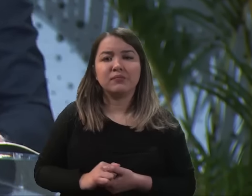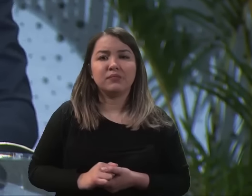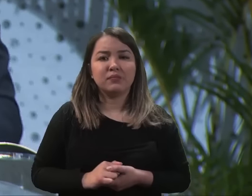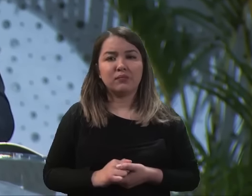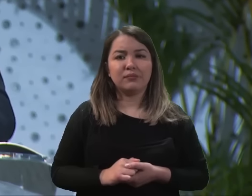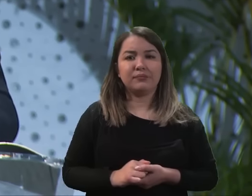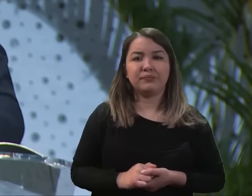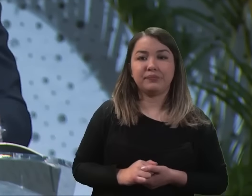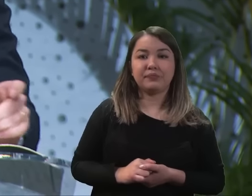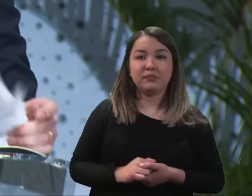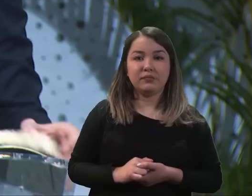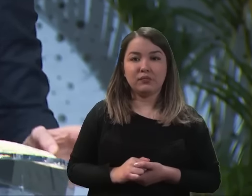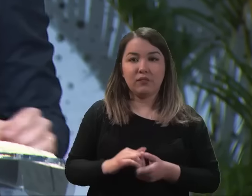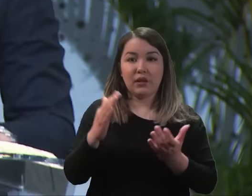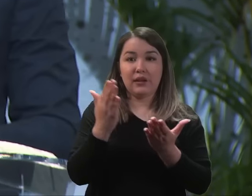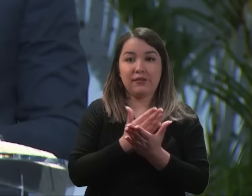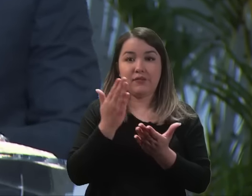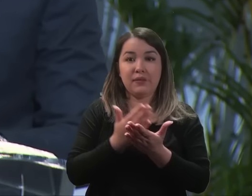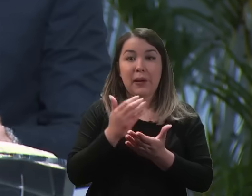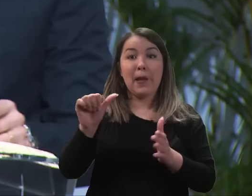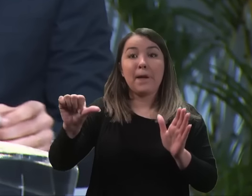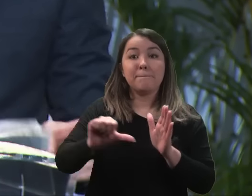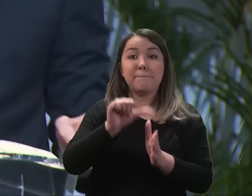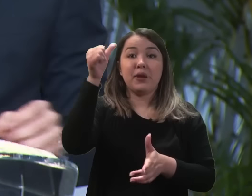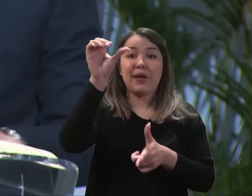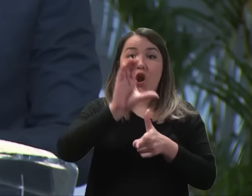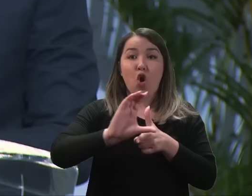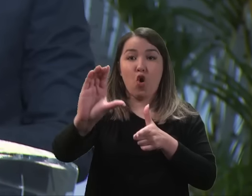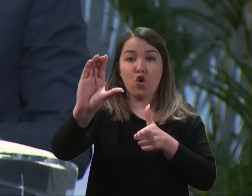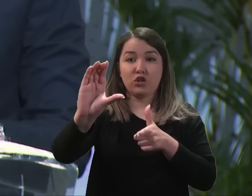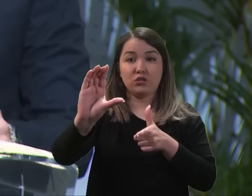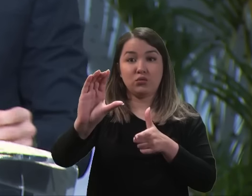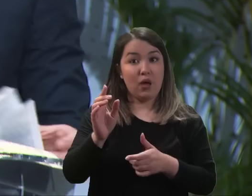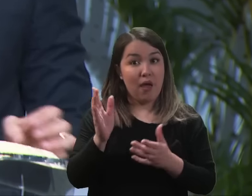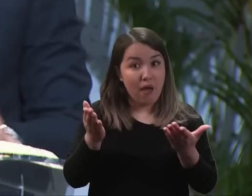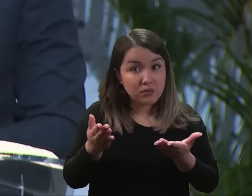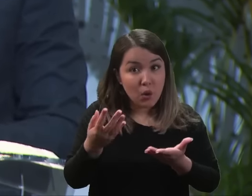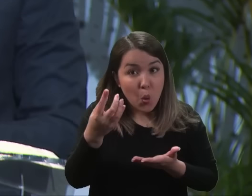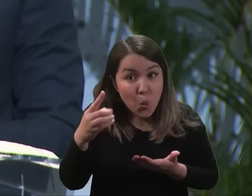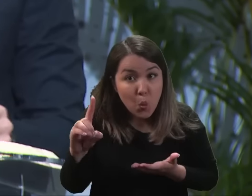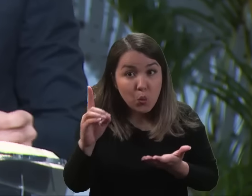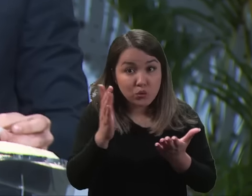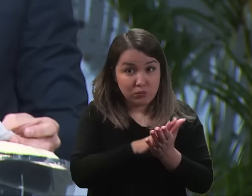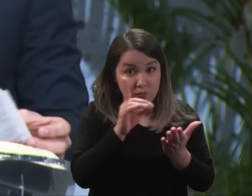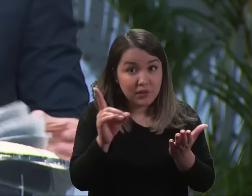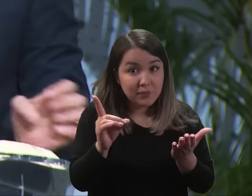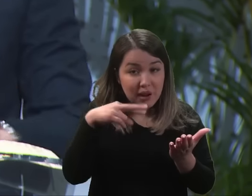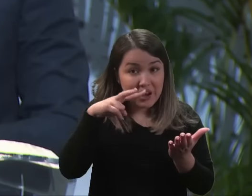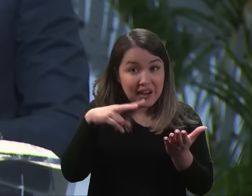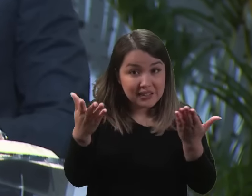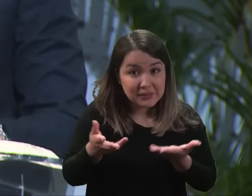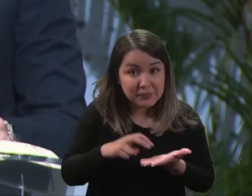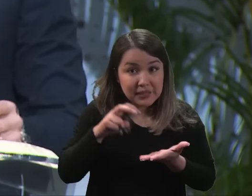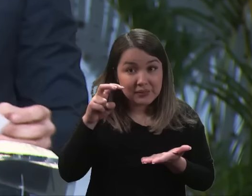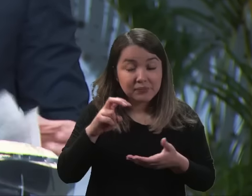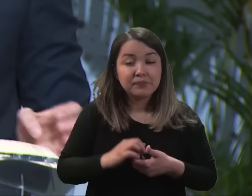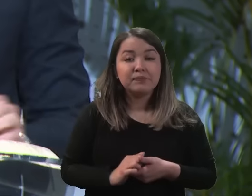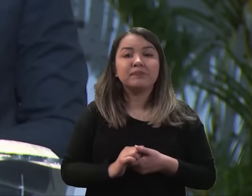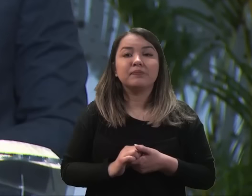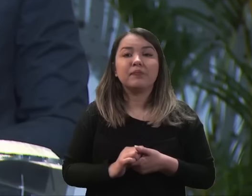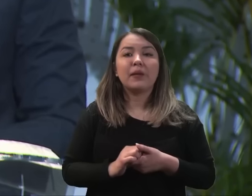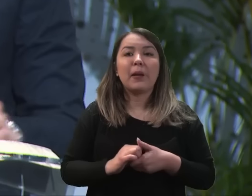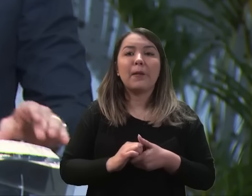o livro de 1 Coríntios essa última passagem bíblica que leremos esta manhã Paulo